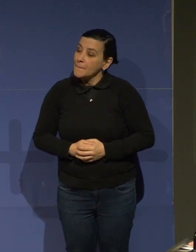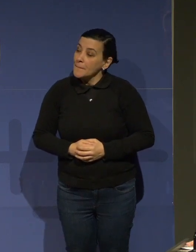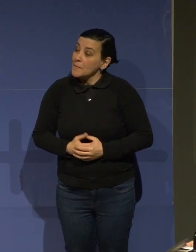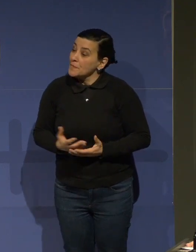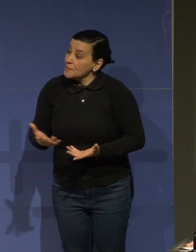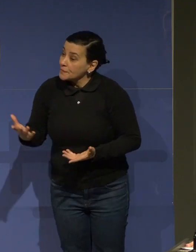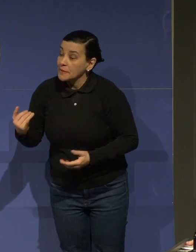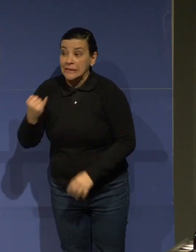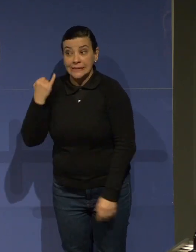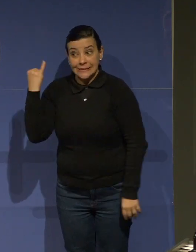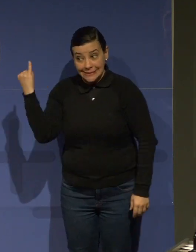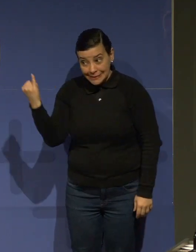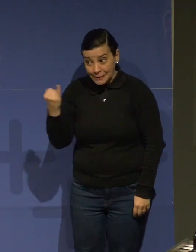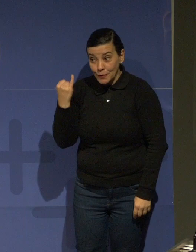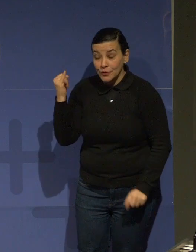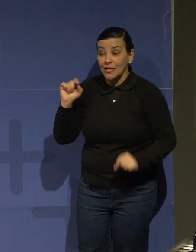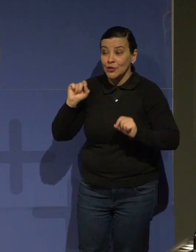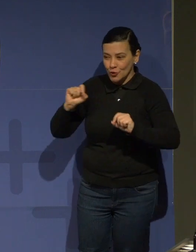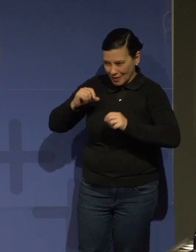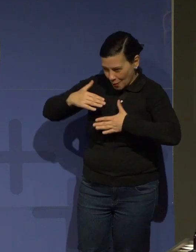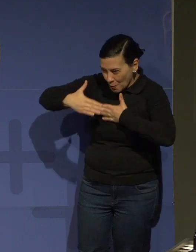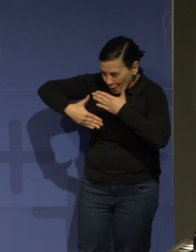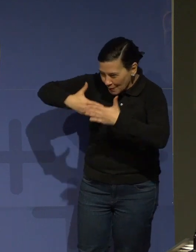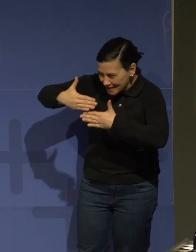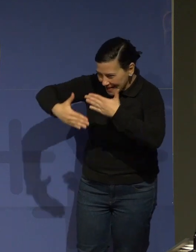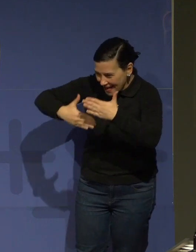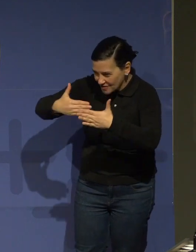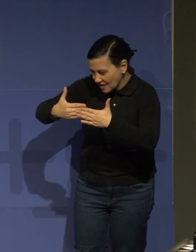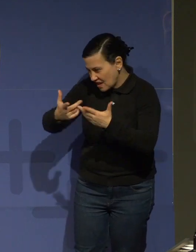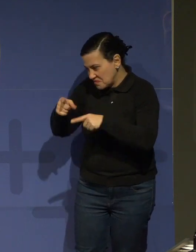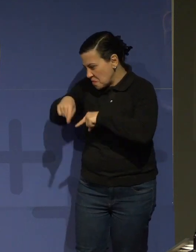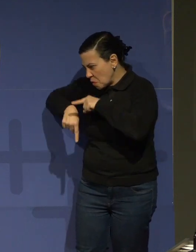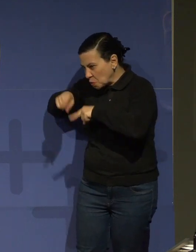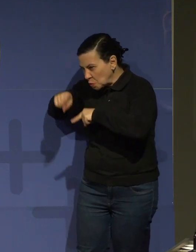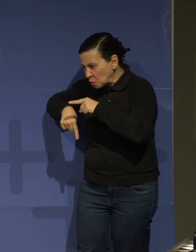Também é muito importante como parte do processo, e isso é